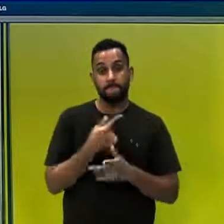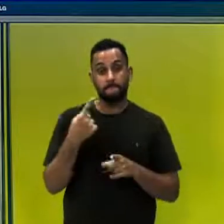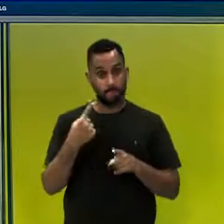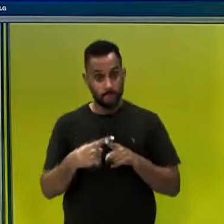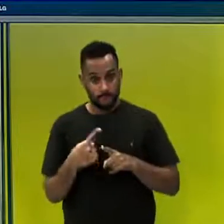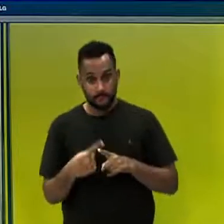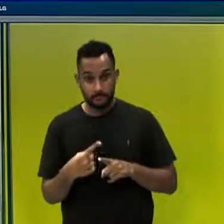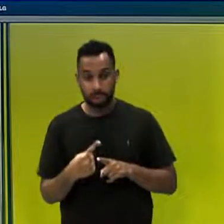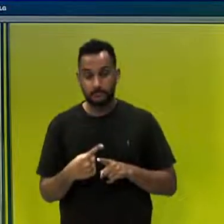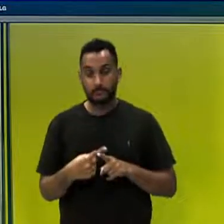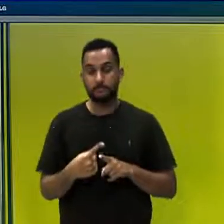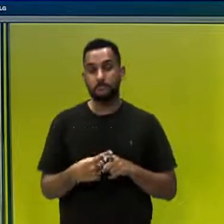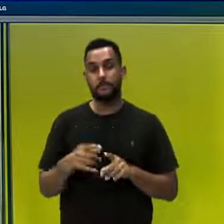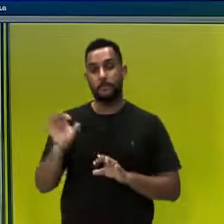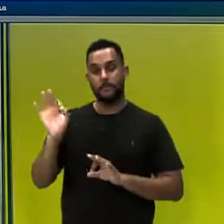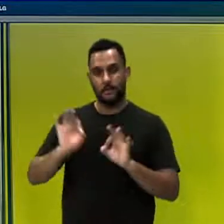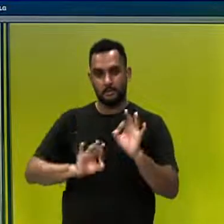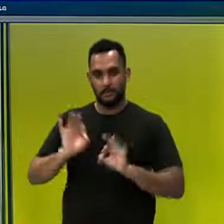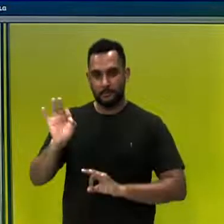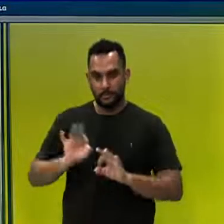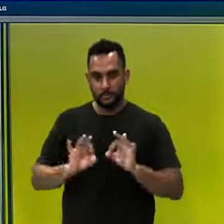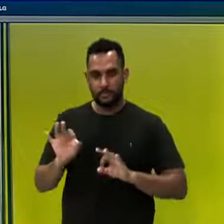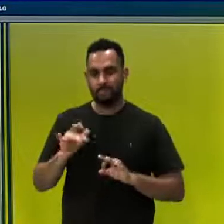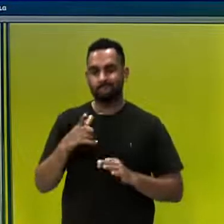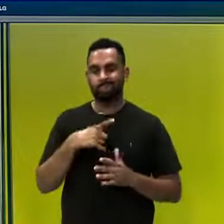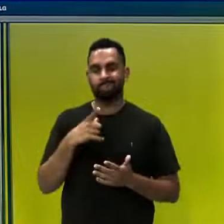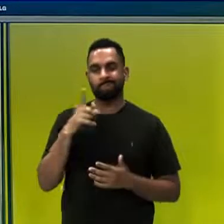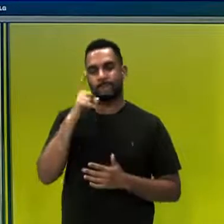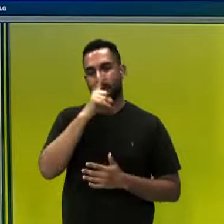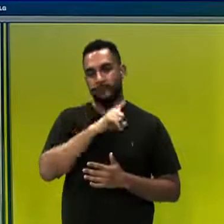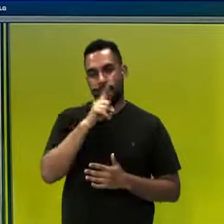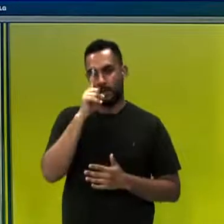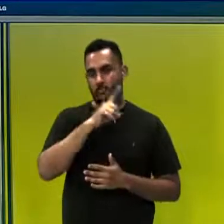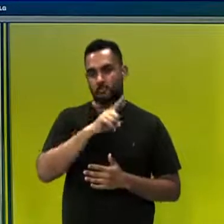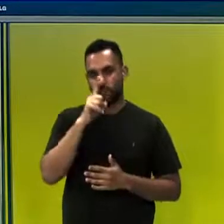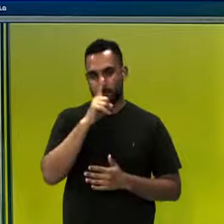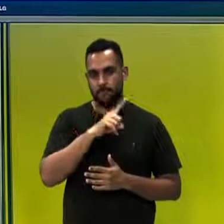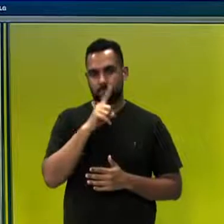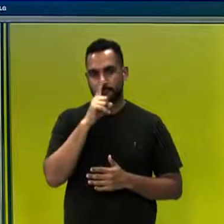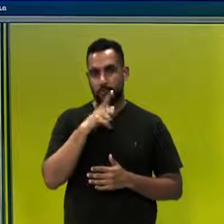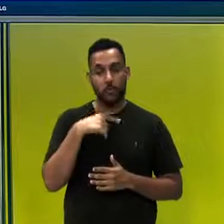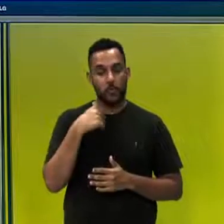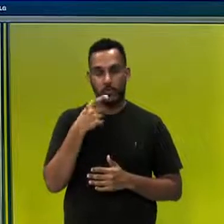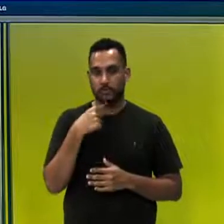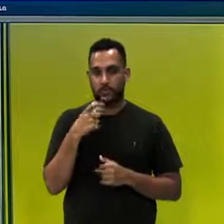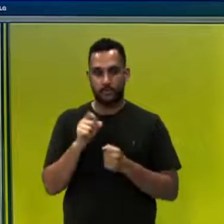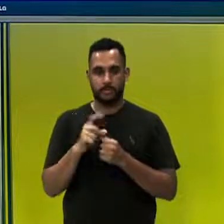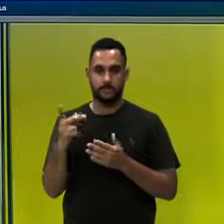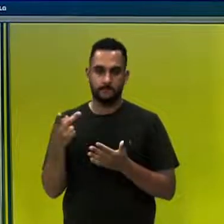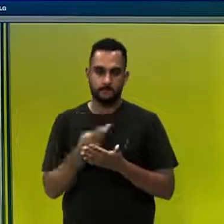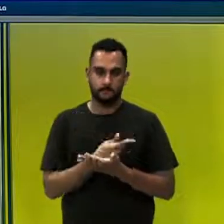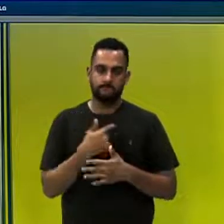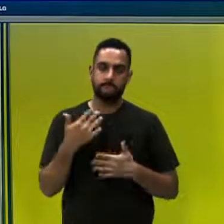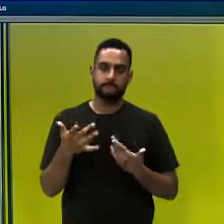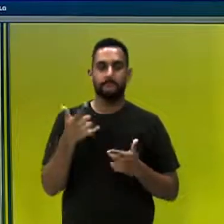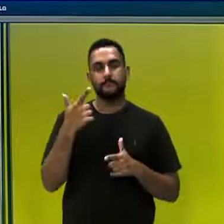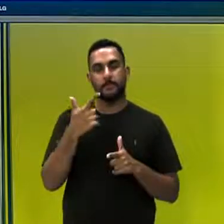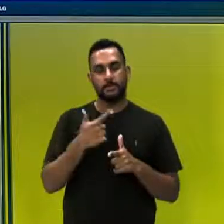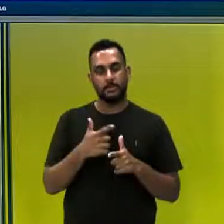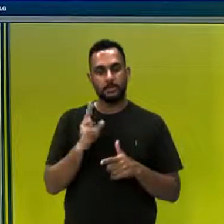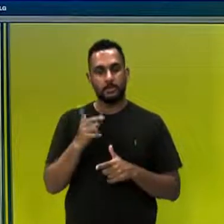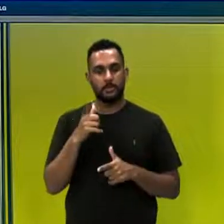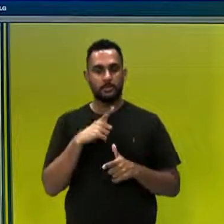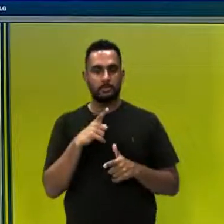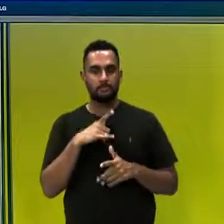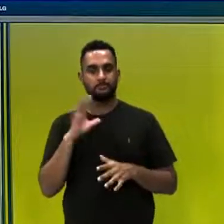justamente porque o plano diretor ainda não conseguiu ser aplicado, tá bom? Então, a gente vai ter sempre algumas